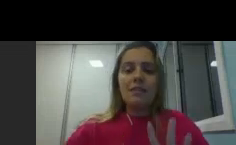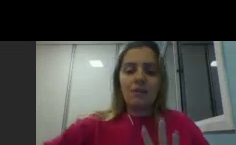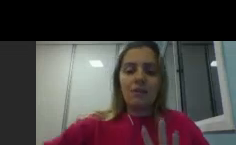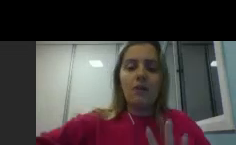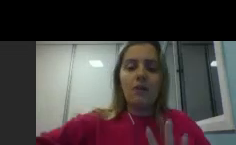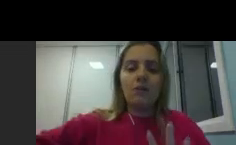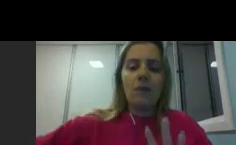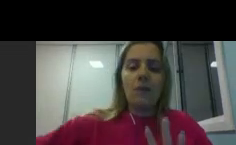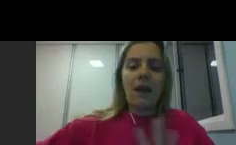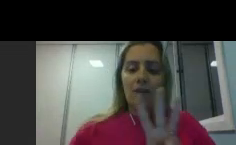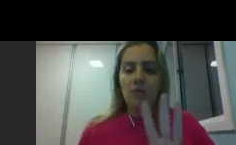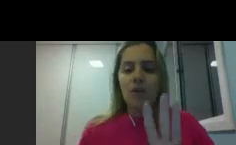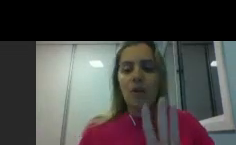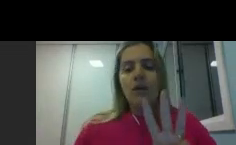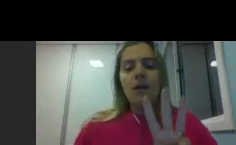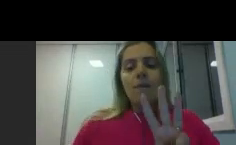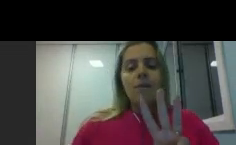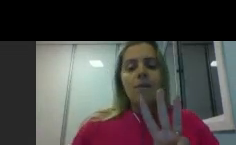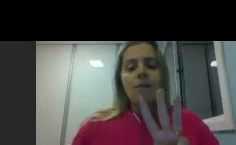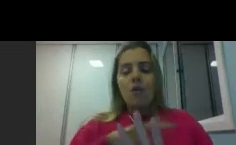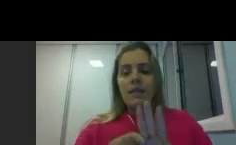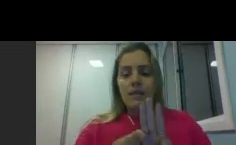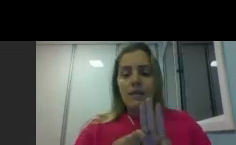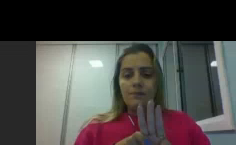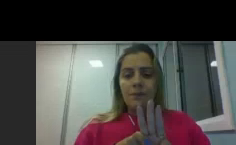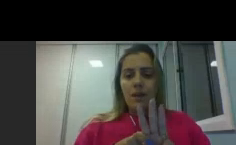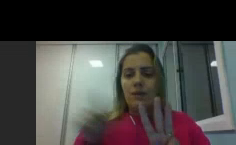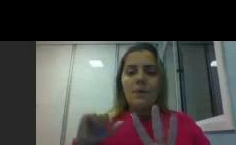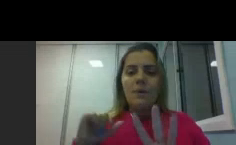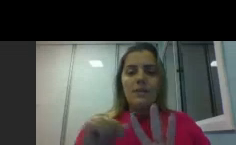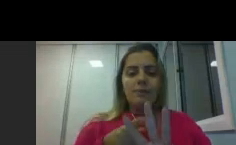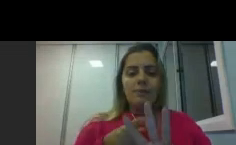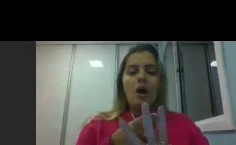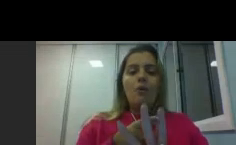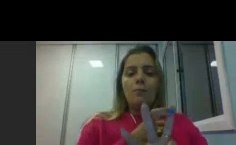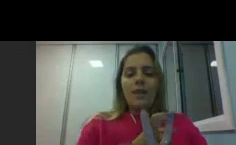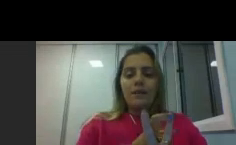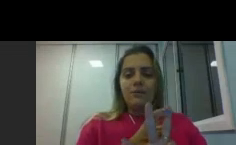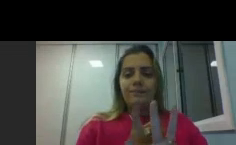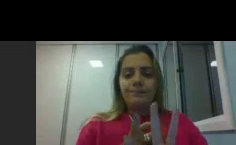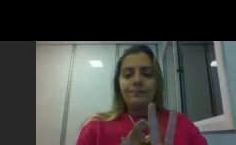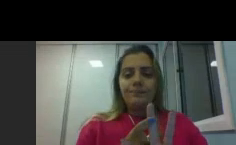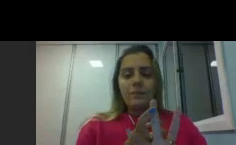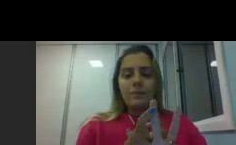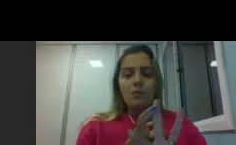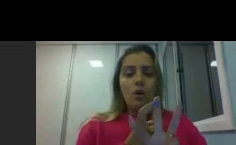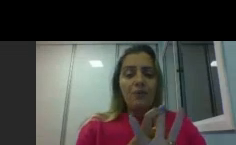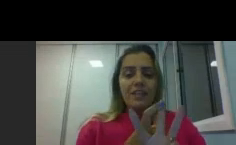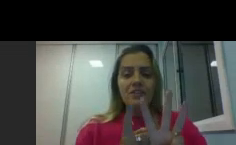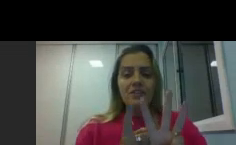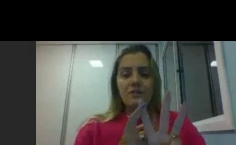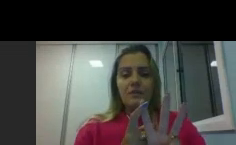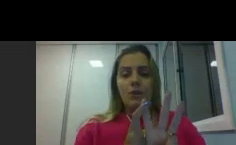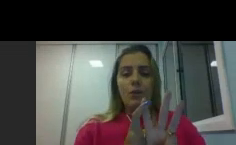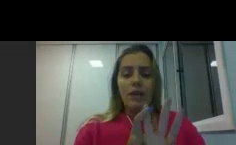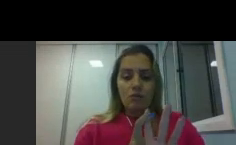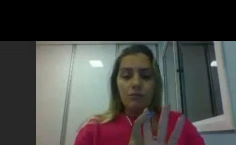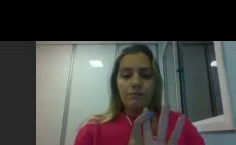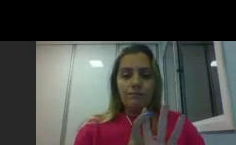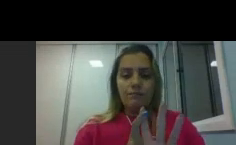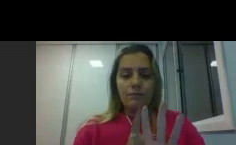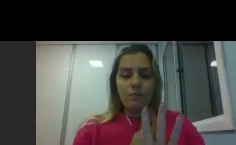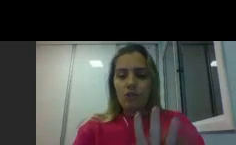homozigoto recessivo, né? Um alelo só se combinando. Eu teria, por exemplo, só o olho preto, o olho verde